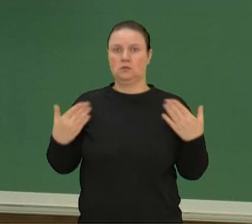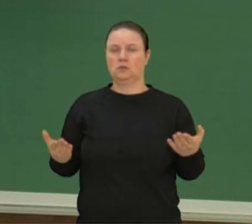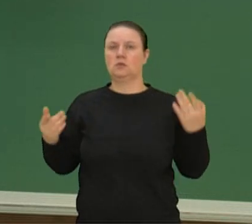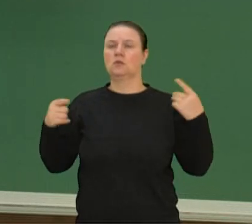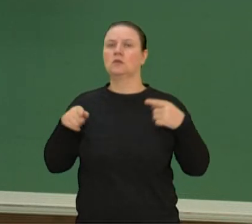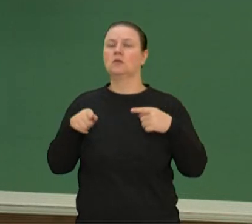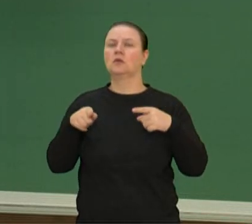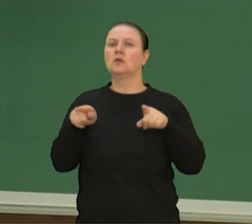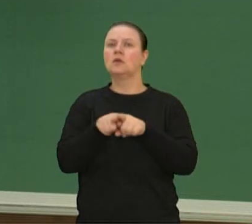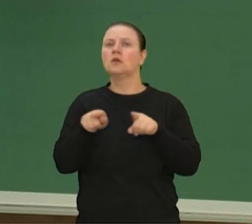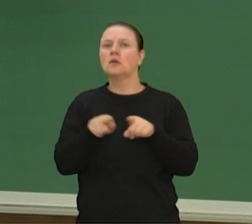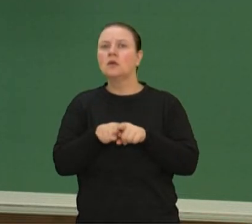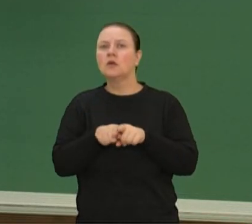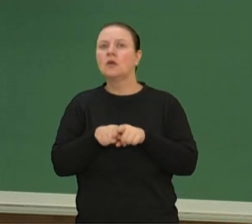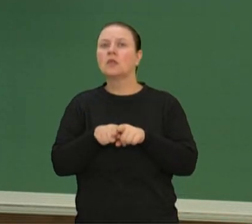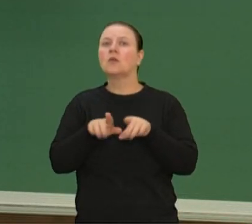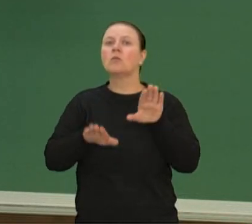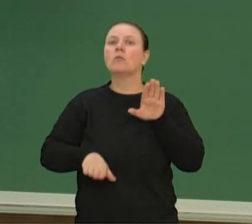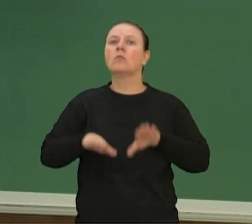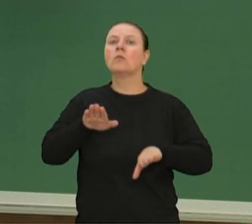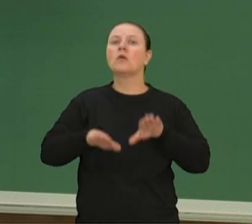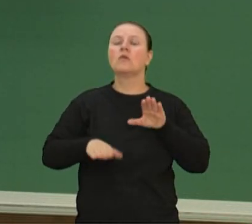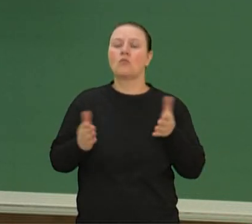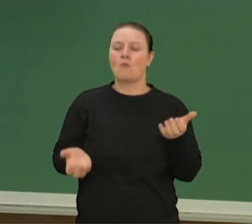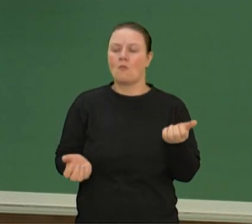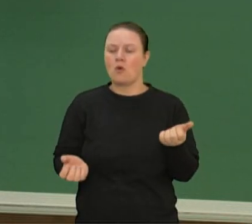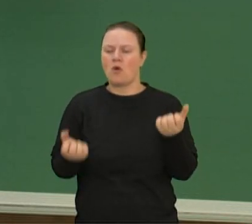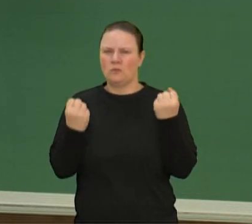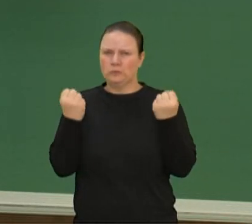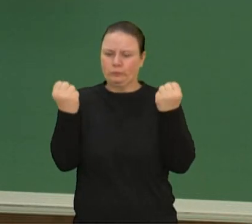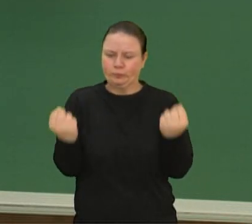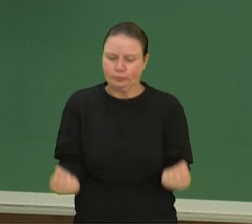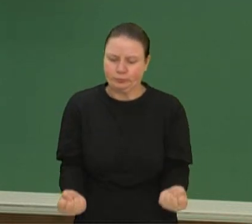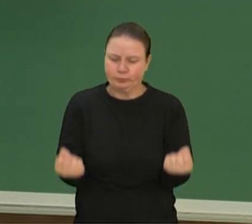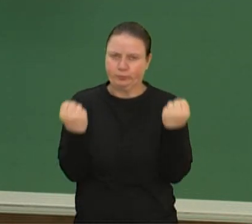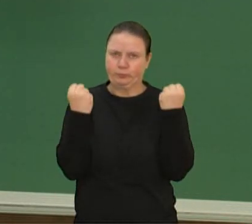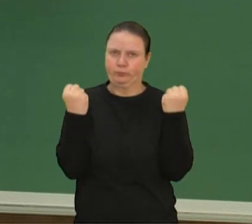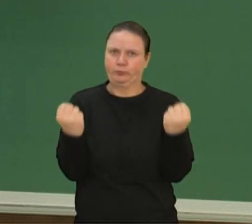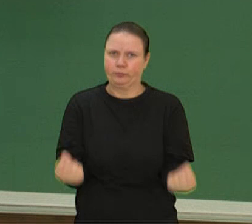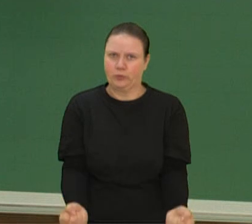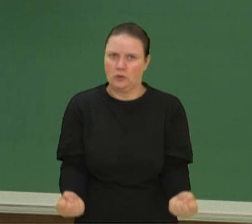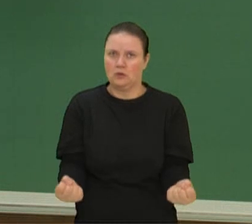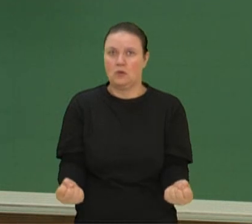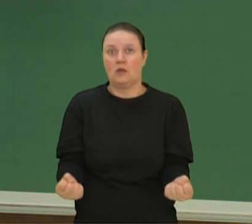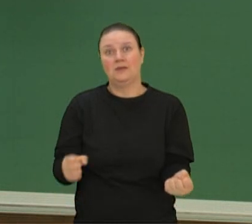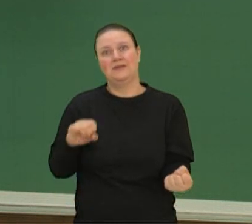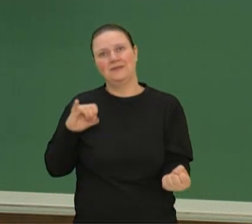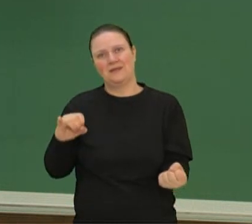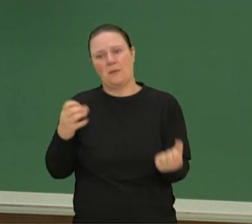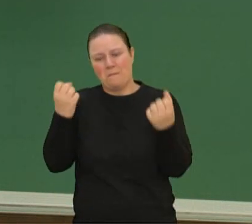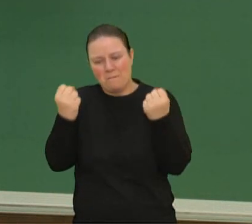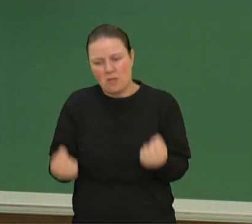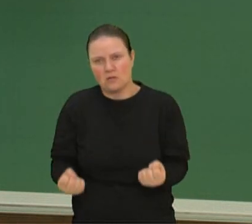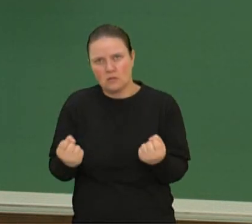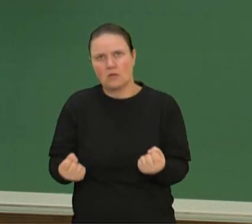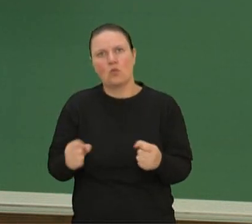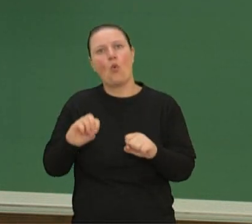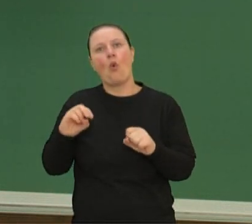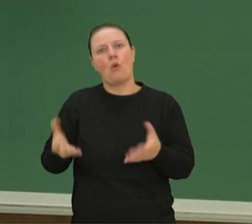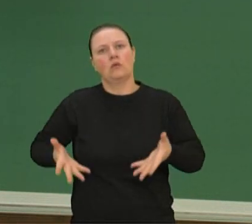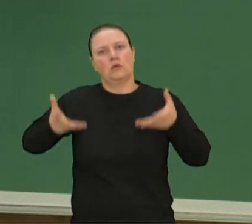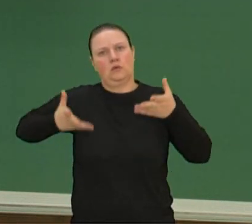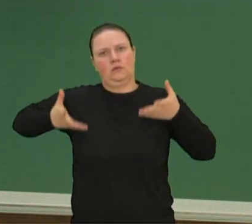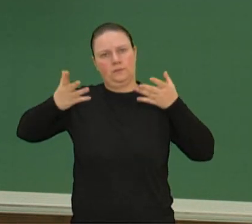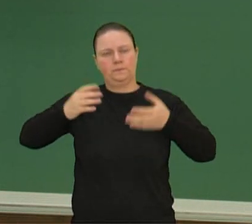você pensar em elevar a carga e aumentar o volume do treino, a intensidade e assim por diante. Reservas de